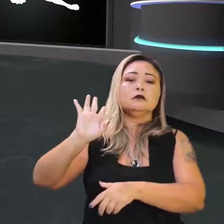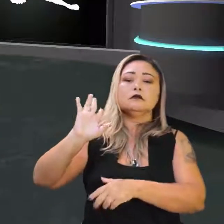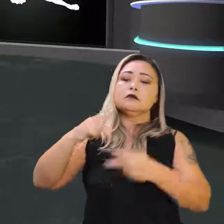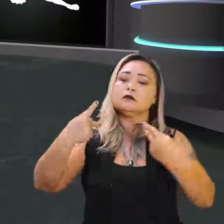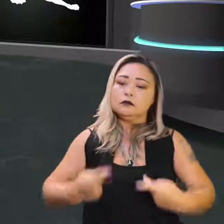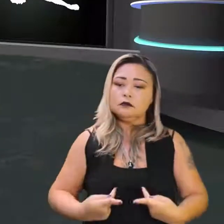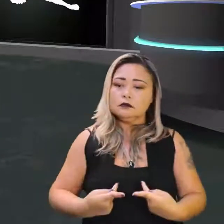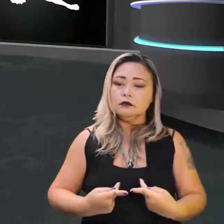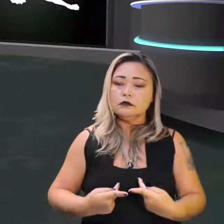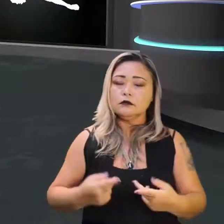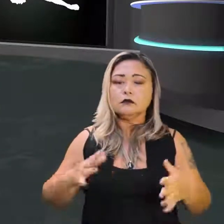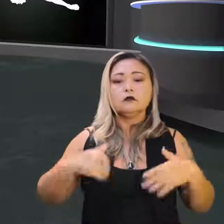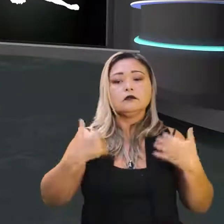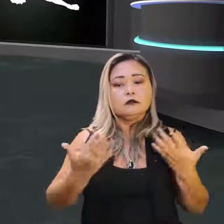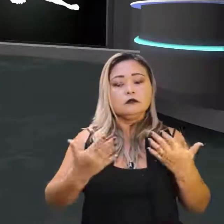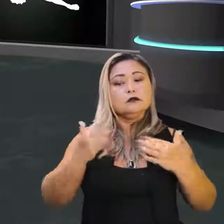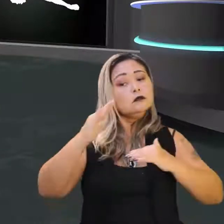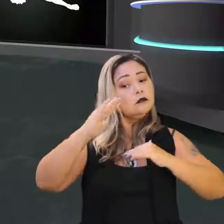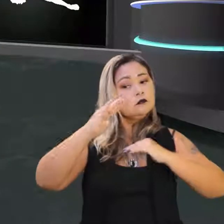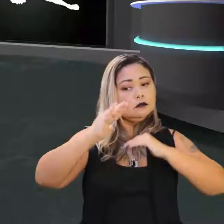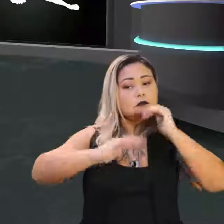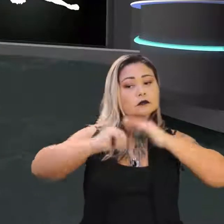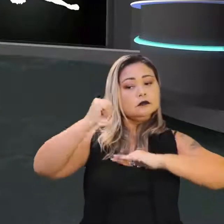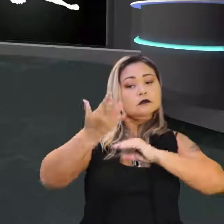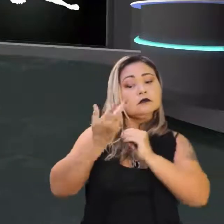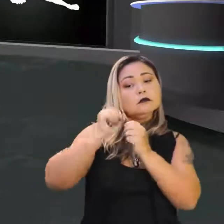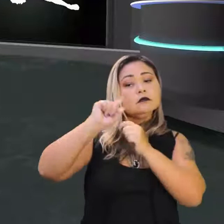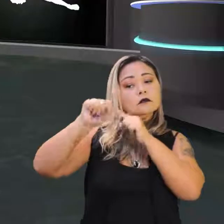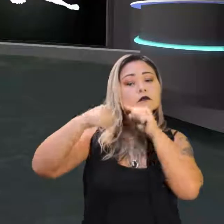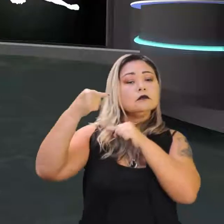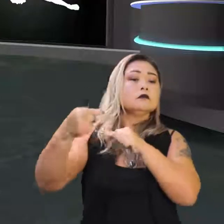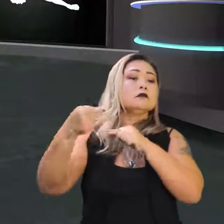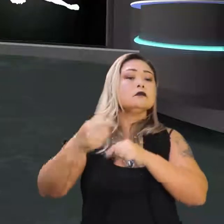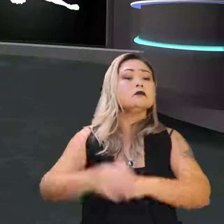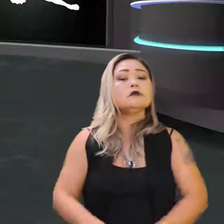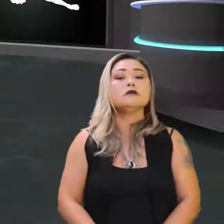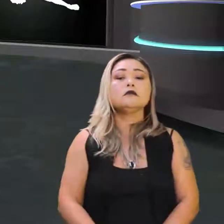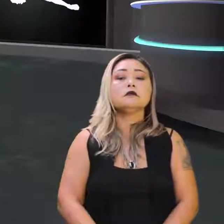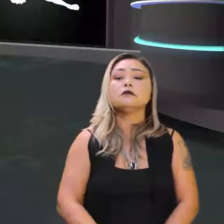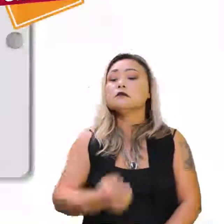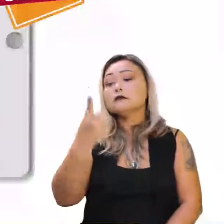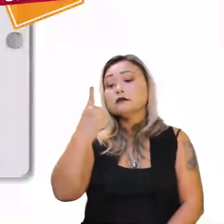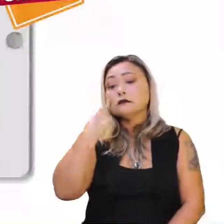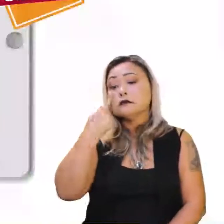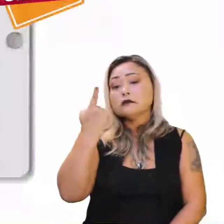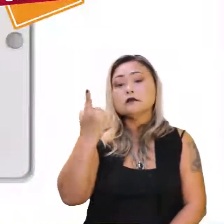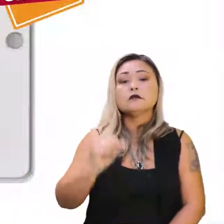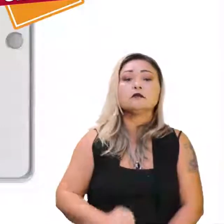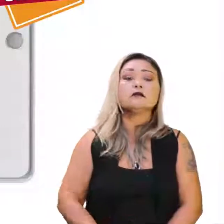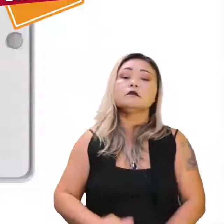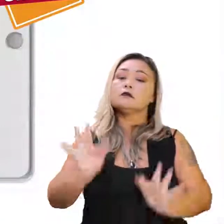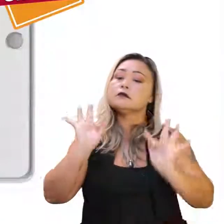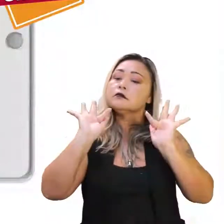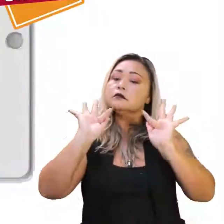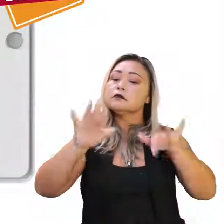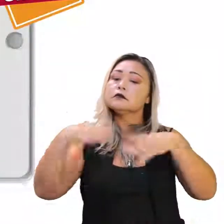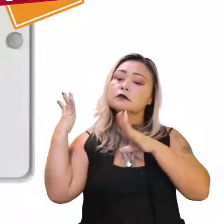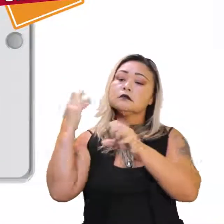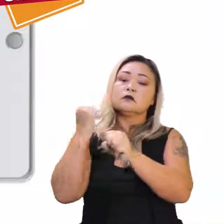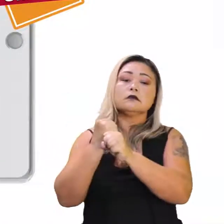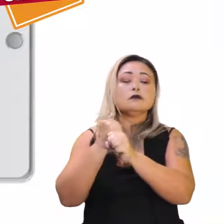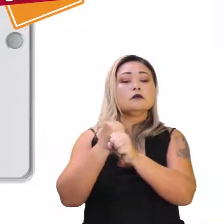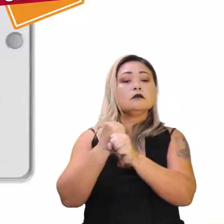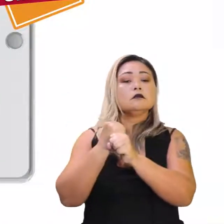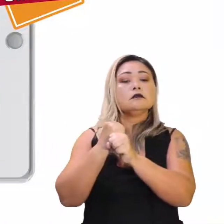subjetividade humana, né? No caso aí do artista. E o próximo tema, vamos ver aqui, para a gente fechar aí essa